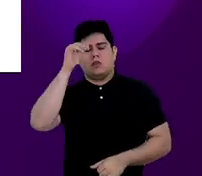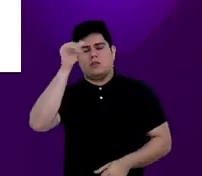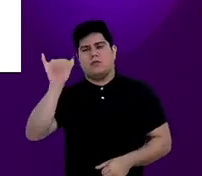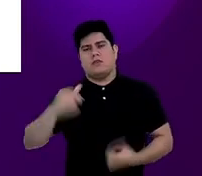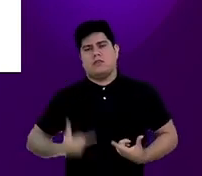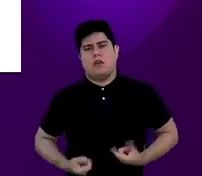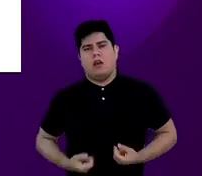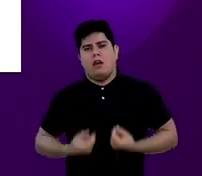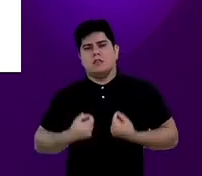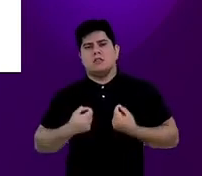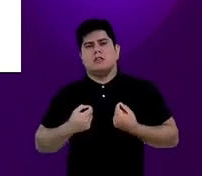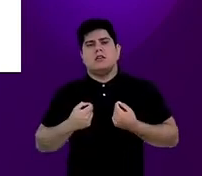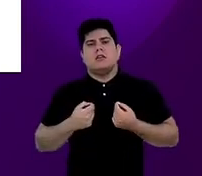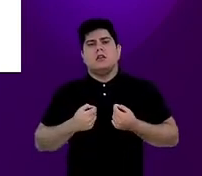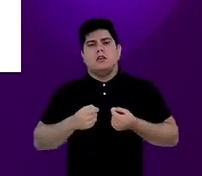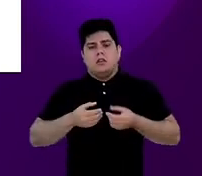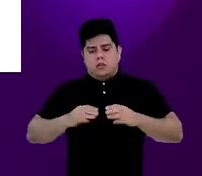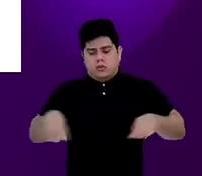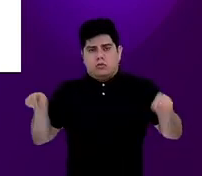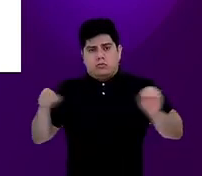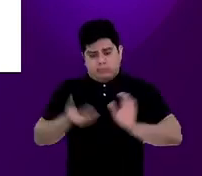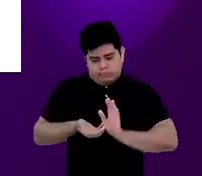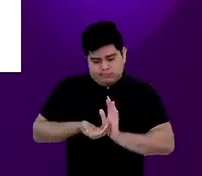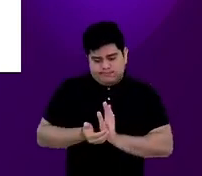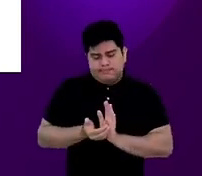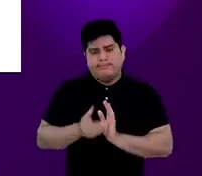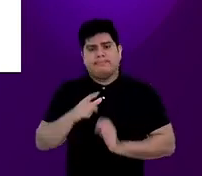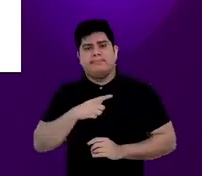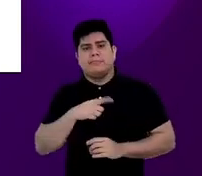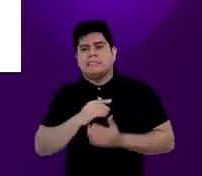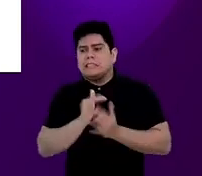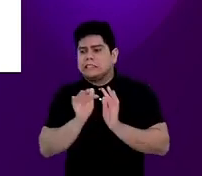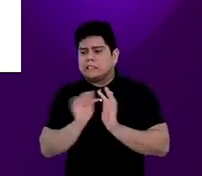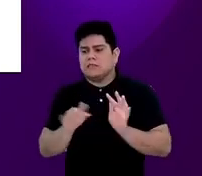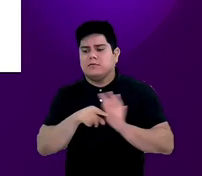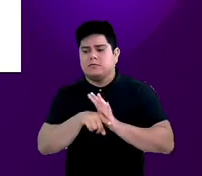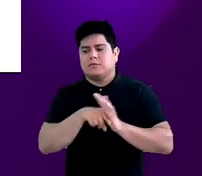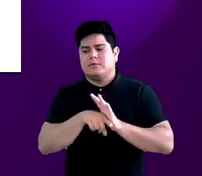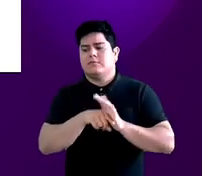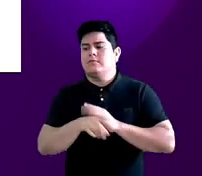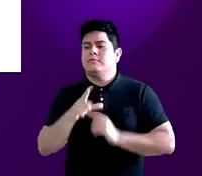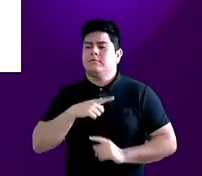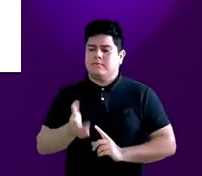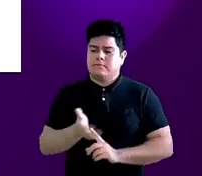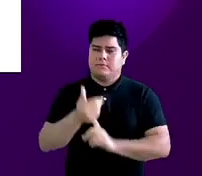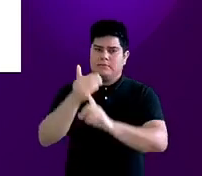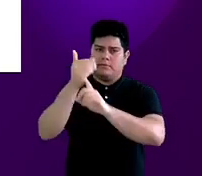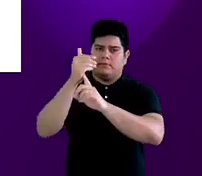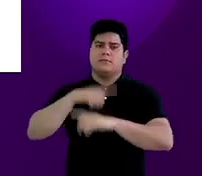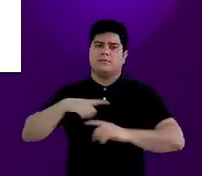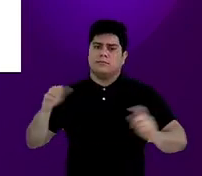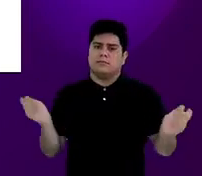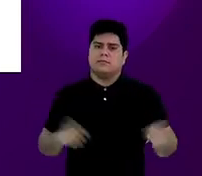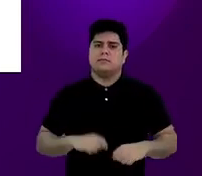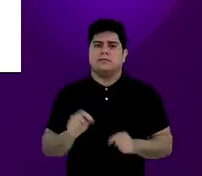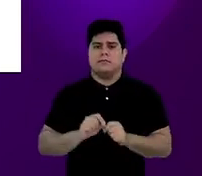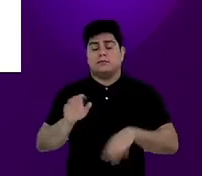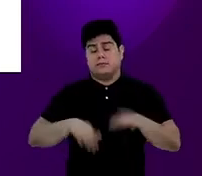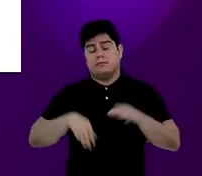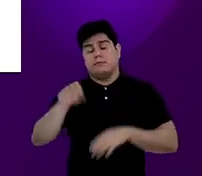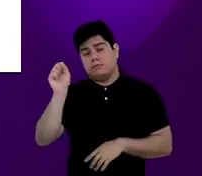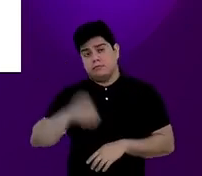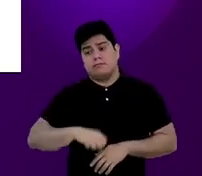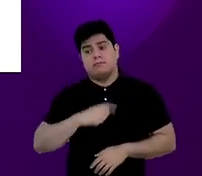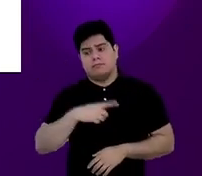colo de útero mundialmente, com um simples exame. Então, às vezes, você não precisa de tanta tecnologia para poder fazer, mas às vezes sim uma